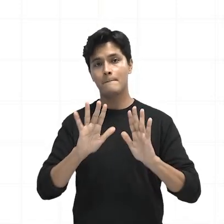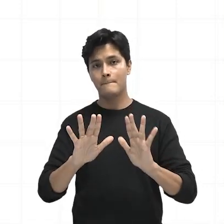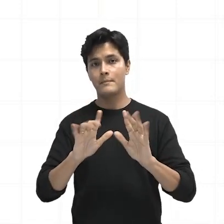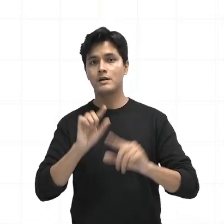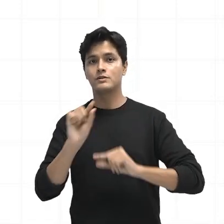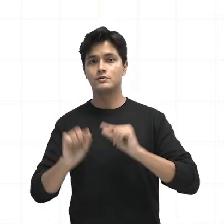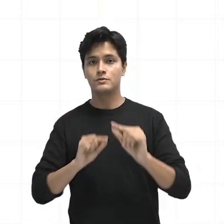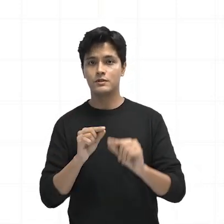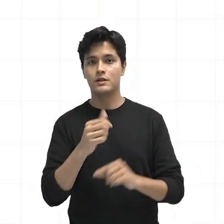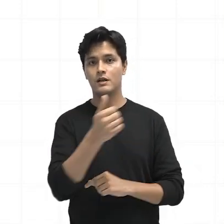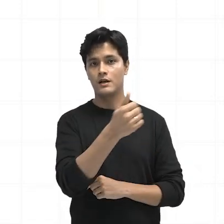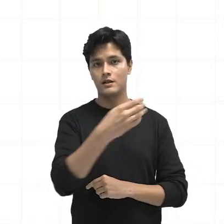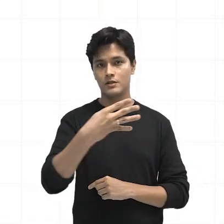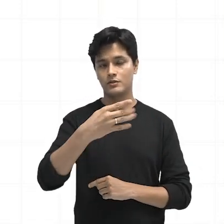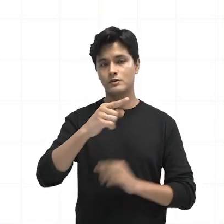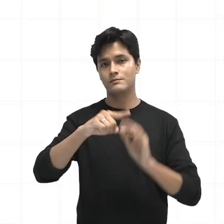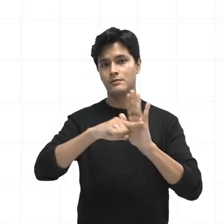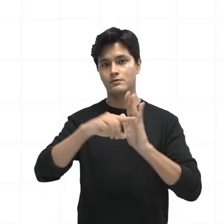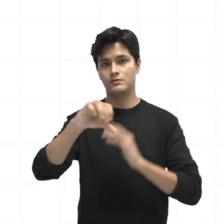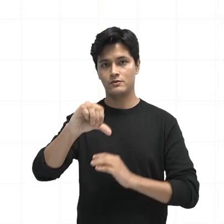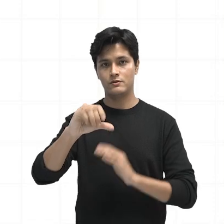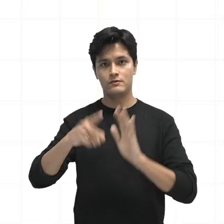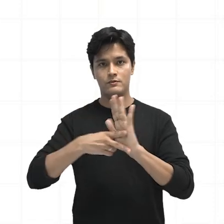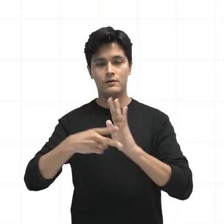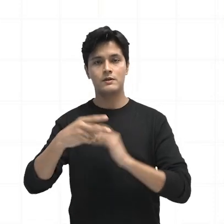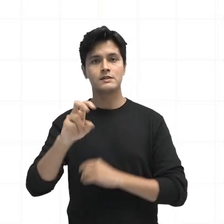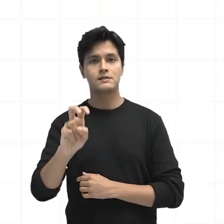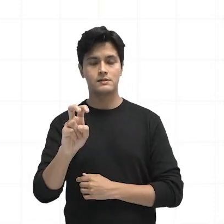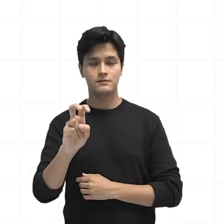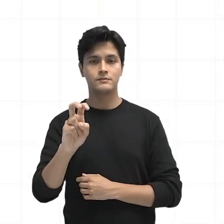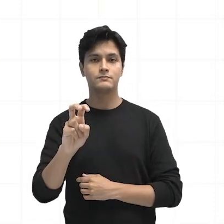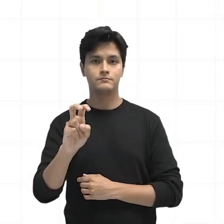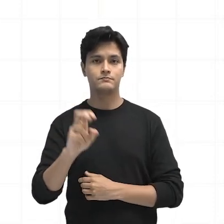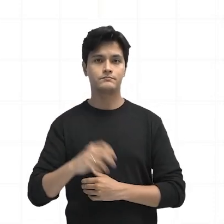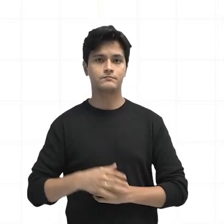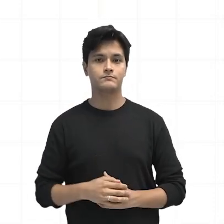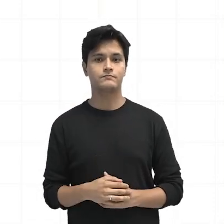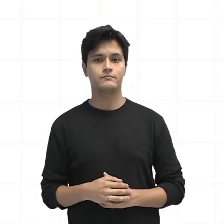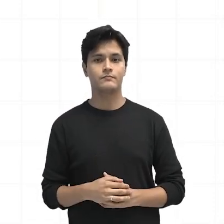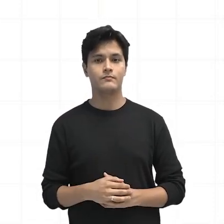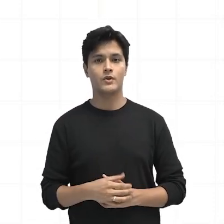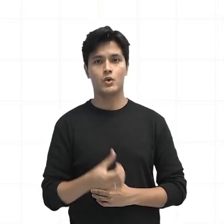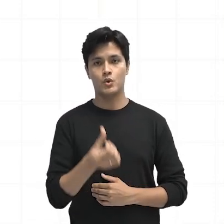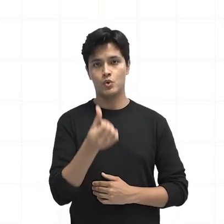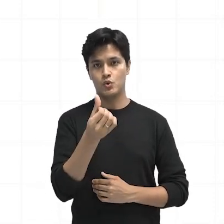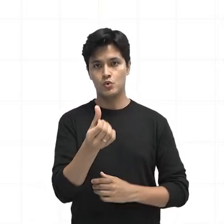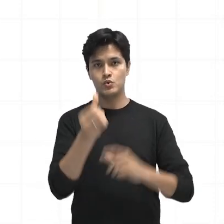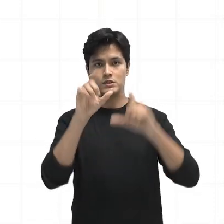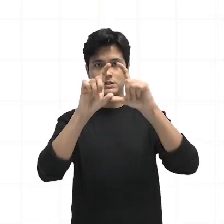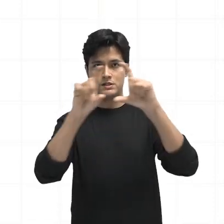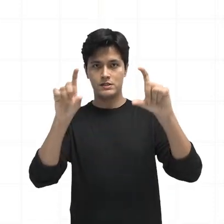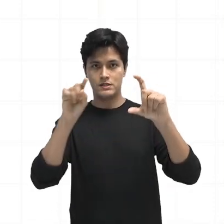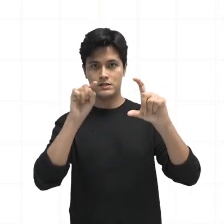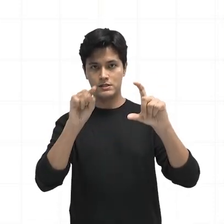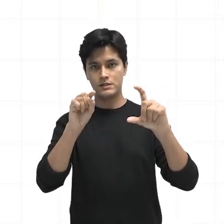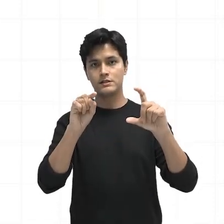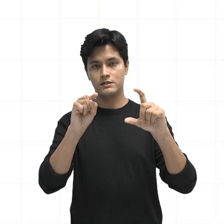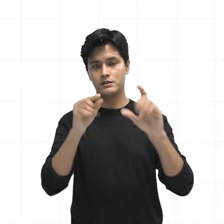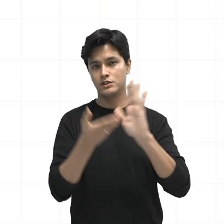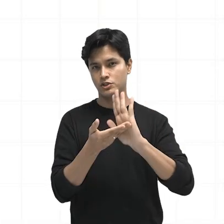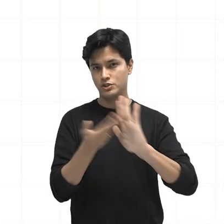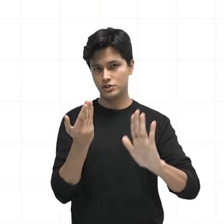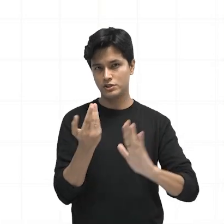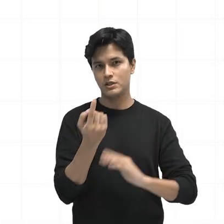14 menos 9, que é 5, beleza? E aí, daquele 6 lá de cima, eu vou tirar uma